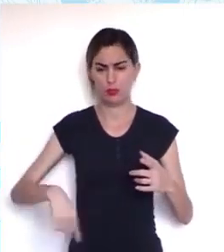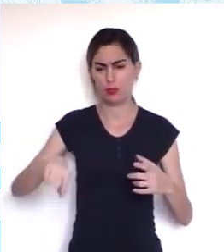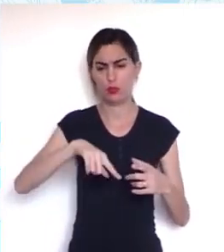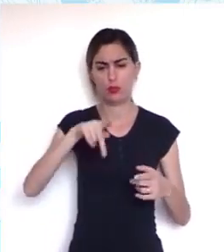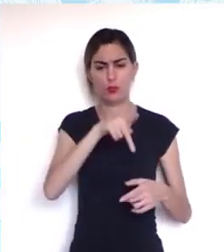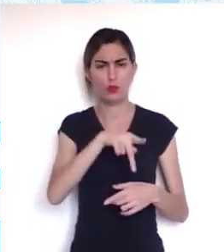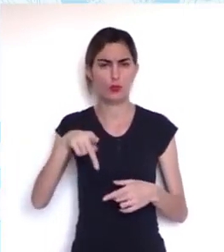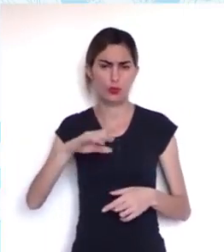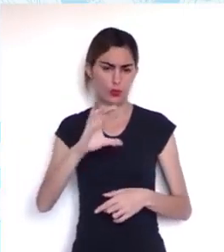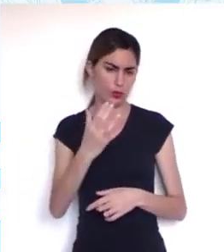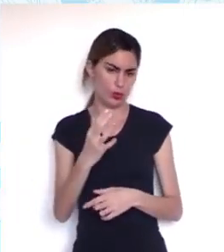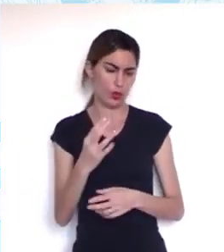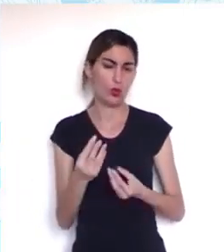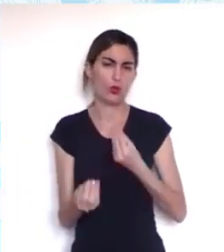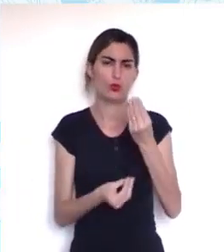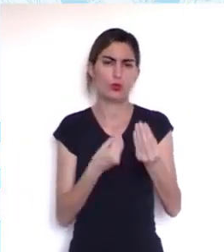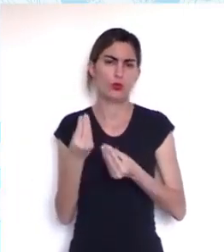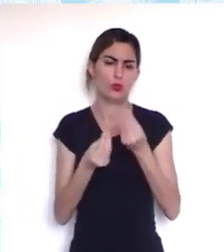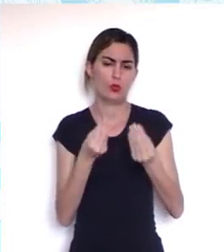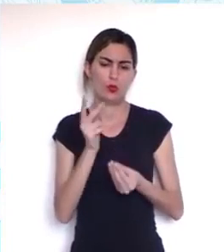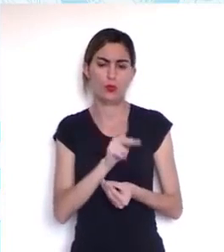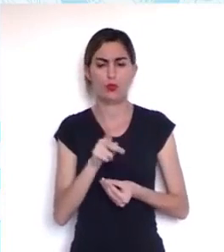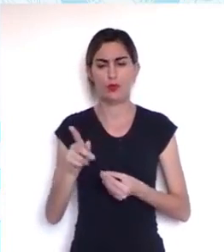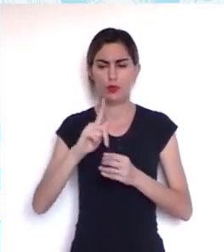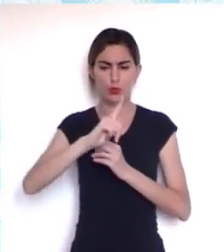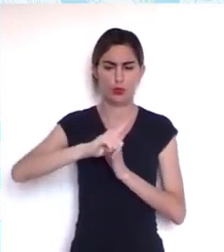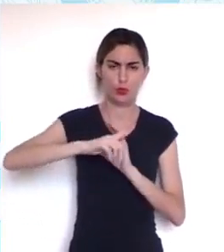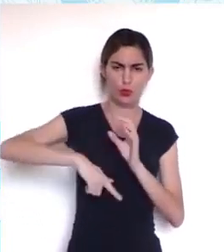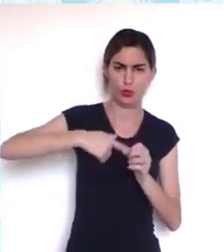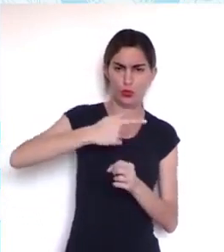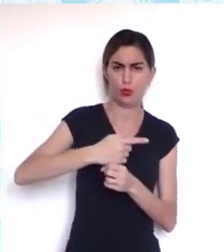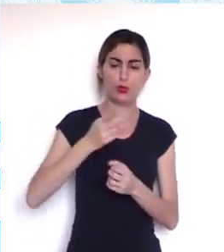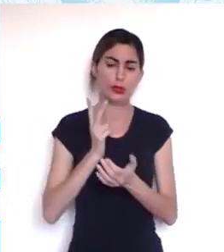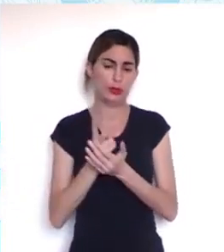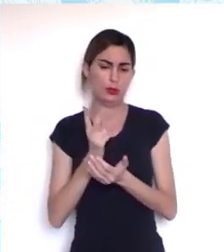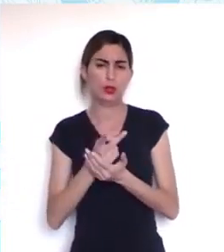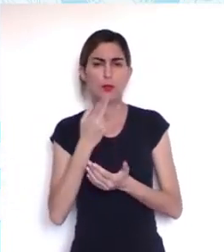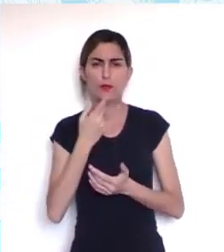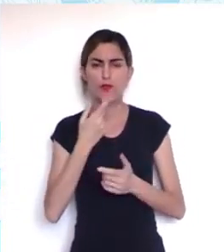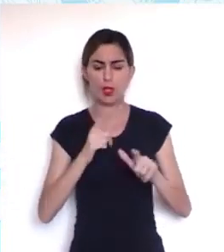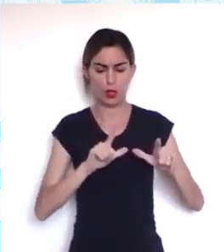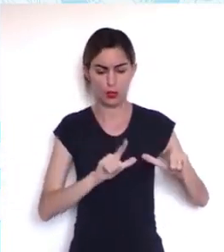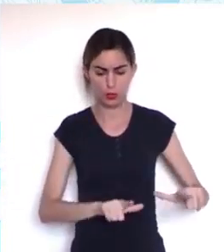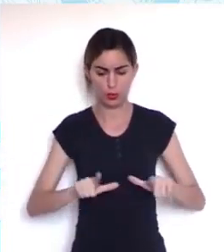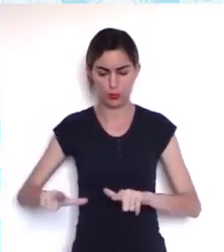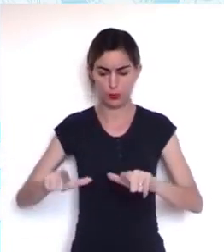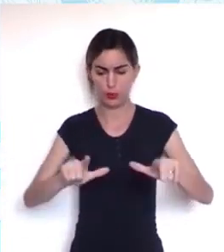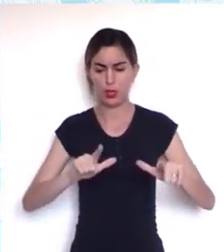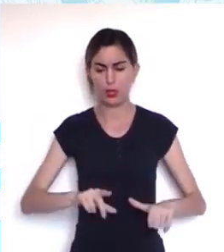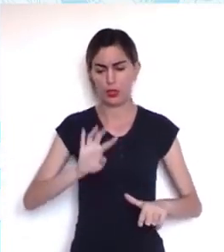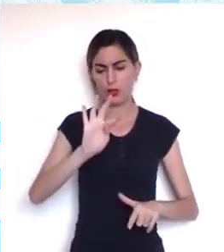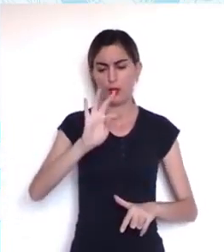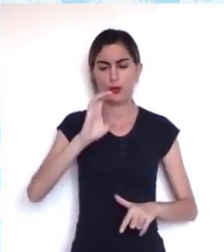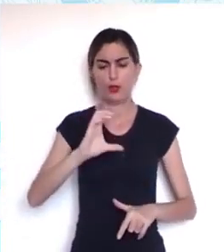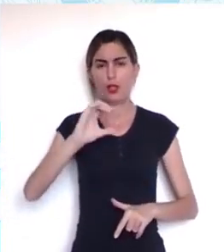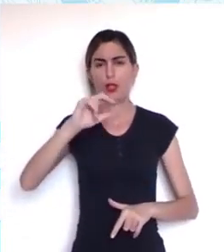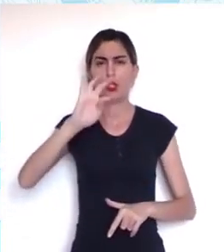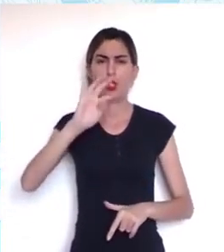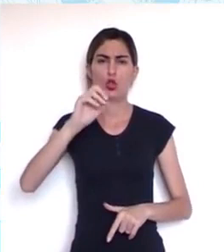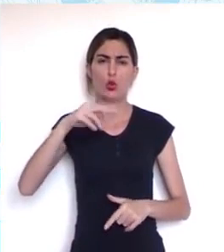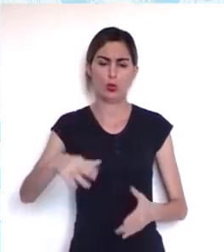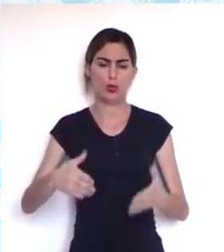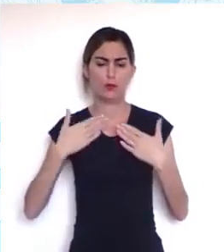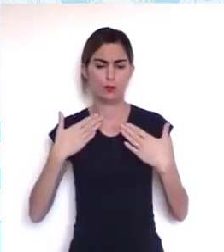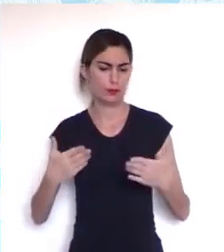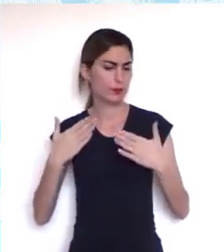tanto a gente que é professor de ciências, como professor de geografia, a gente sempre fala dessas placas tectônicas